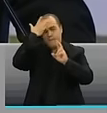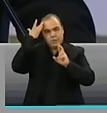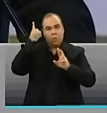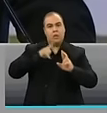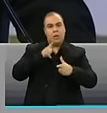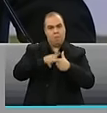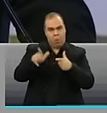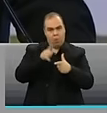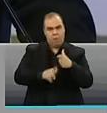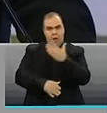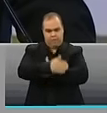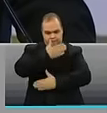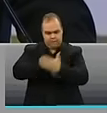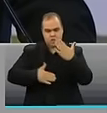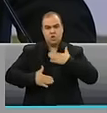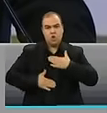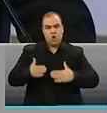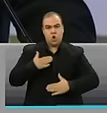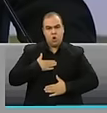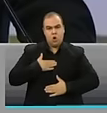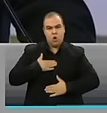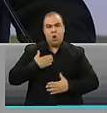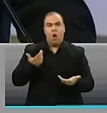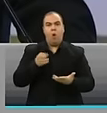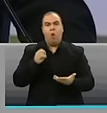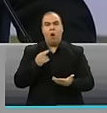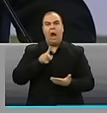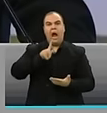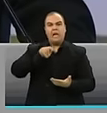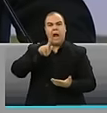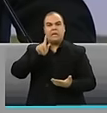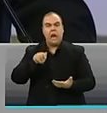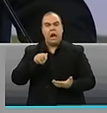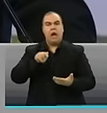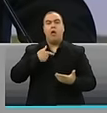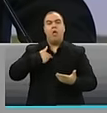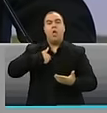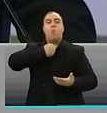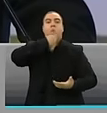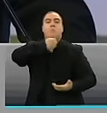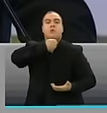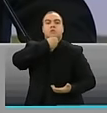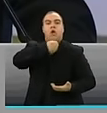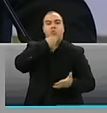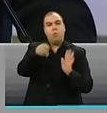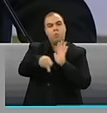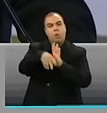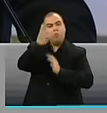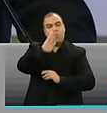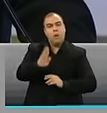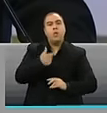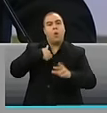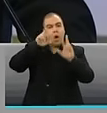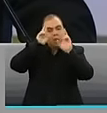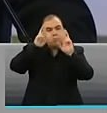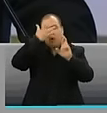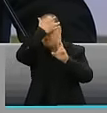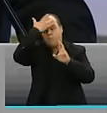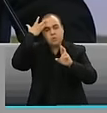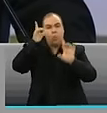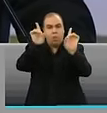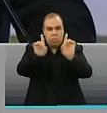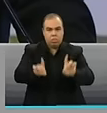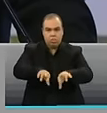Eu, gagá e gago, cheguei a ser um dos maiores apresentadores do Brasil e respeito pessoas que têm